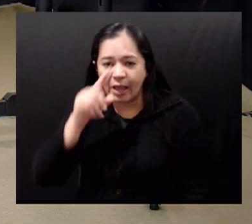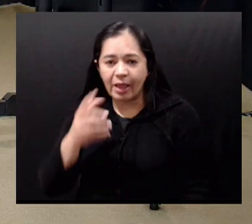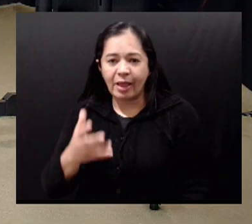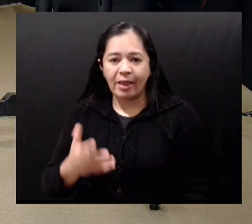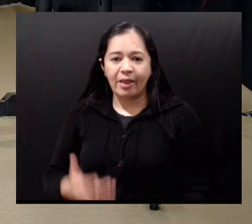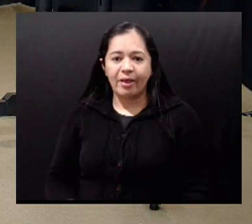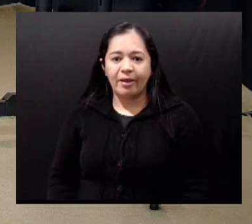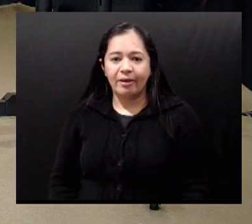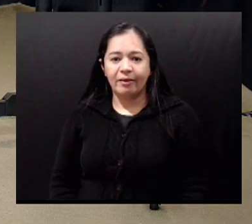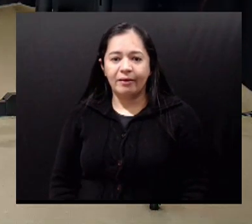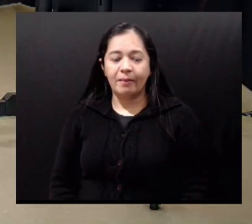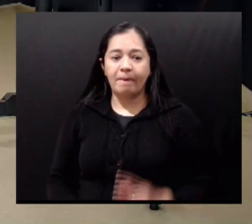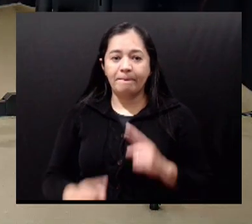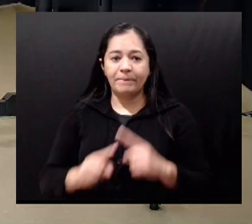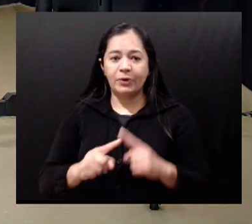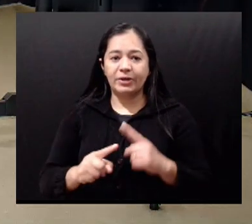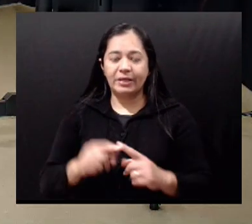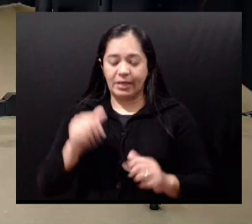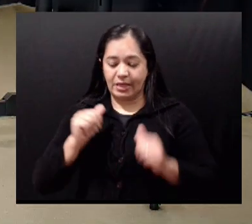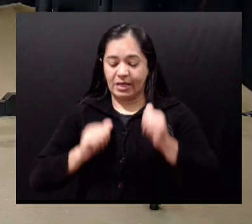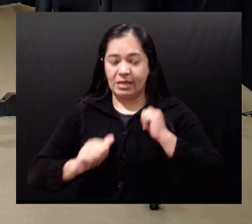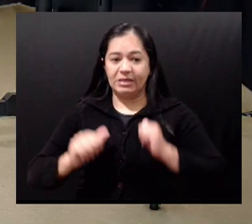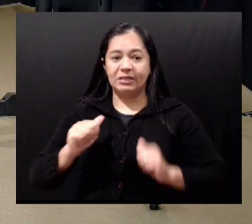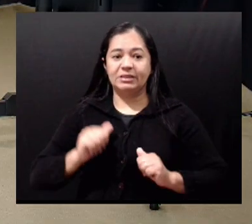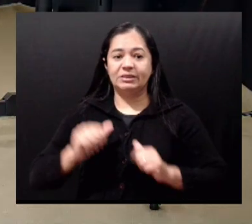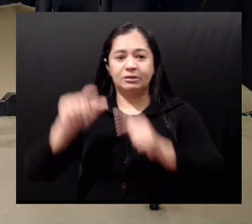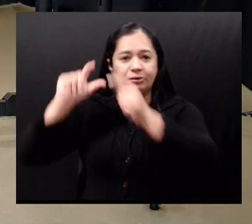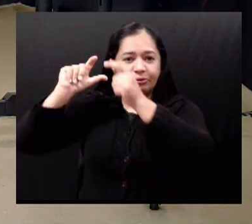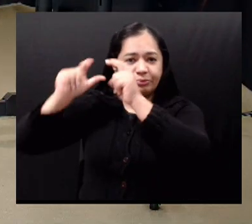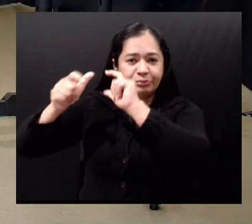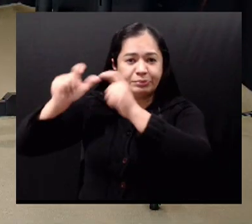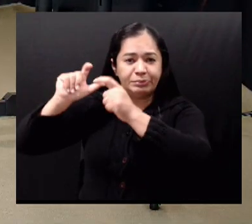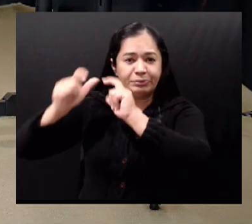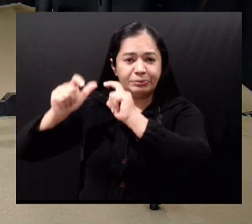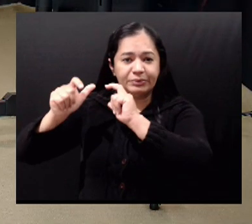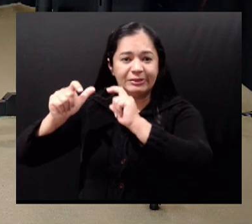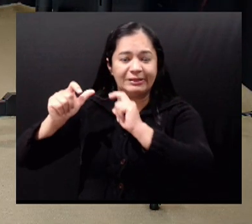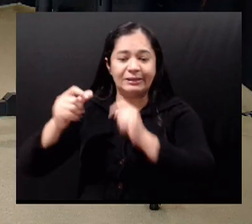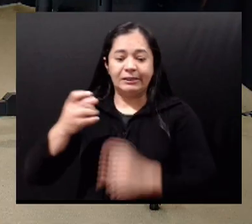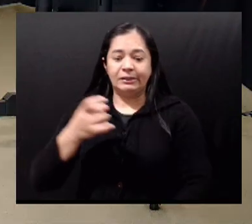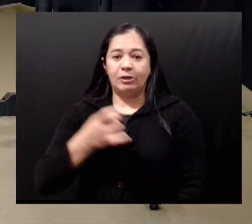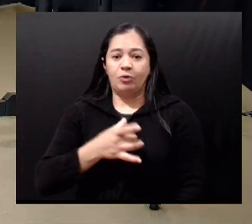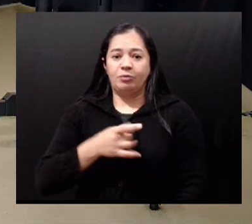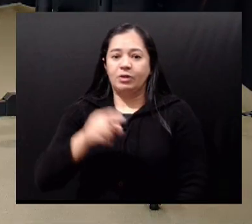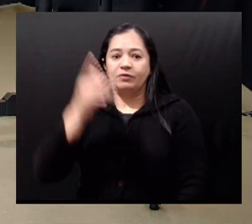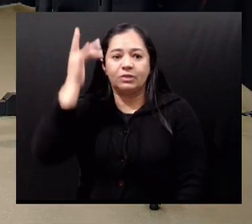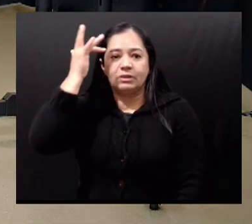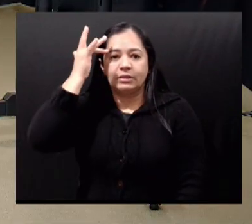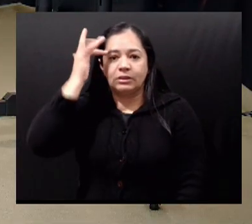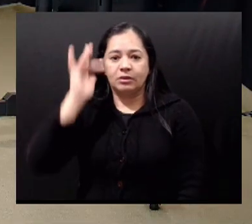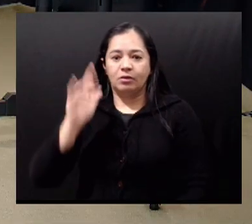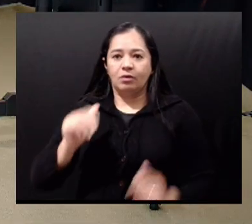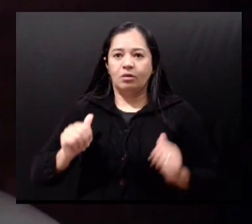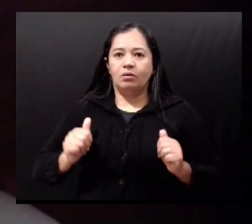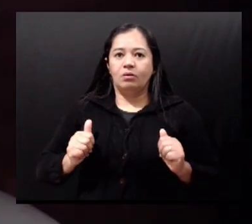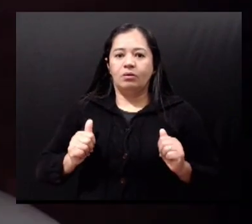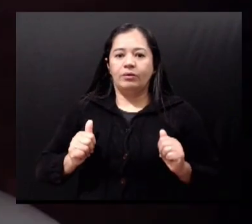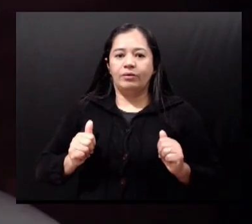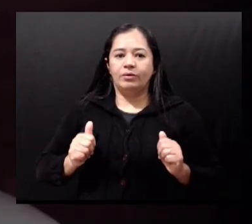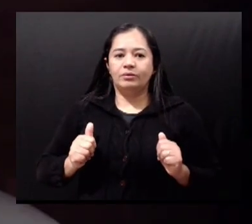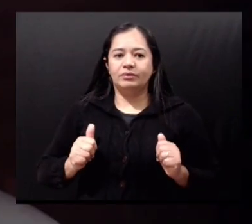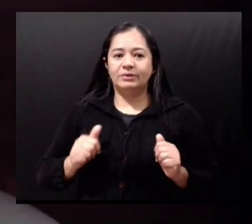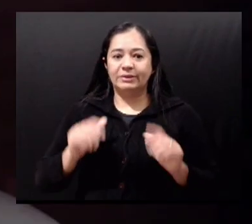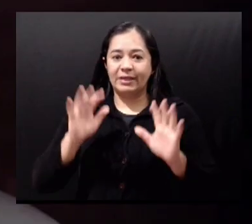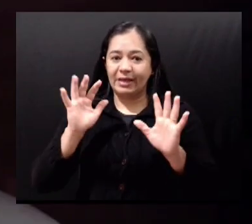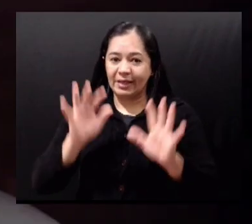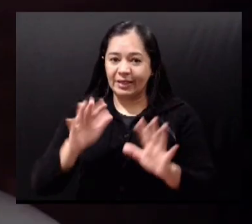ansiedade, né, Yara, uhum. do transtorno em excesso, te dá um medo que você não sai do lugar. Essa é a famosa ansiedade da